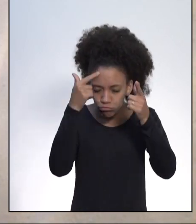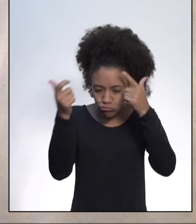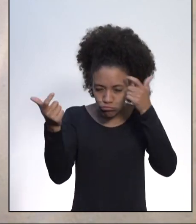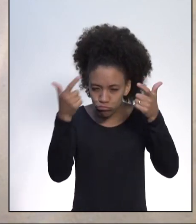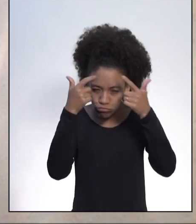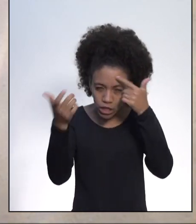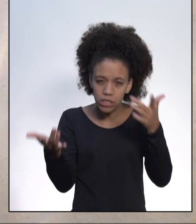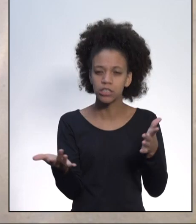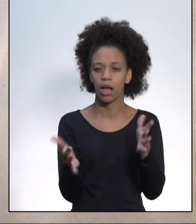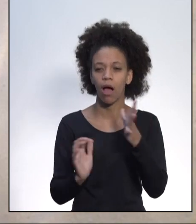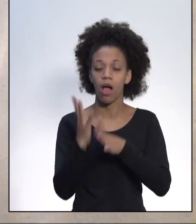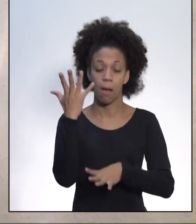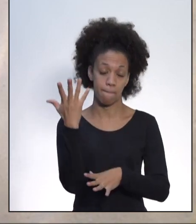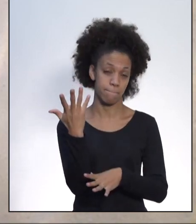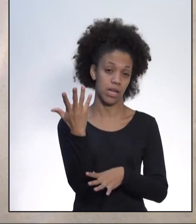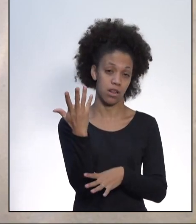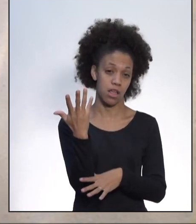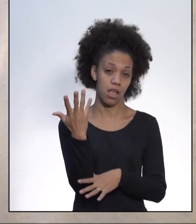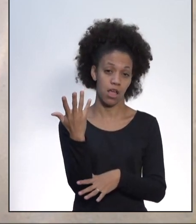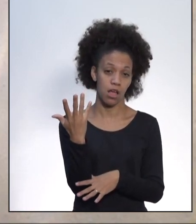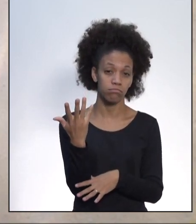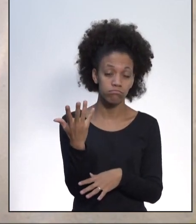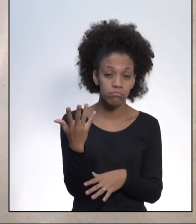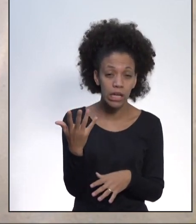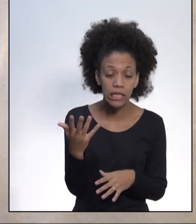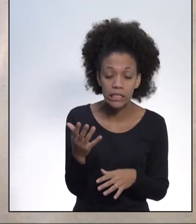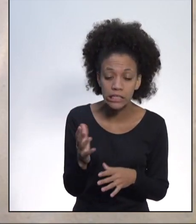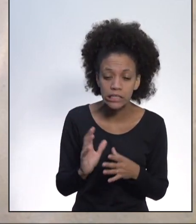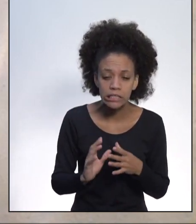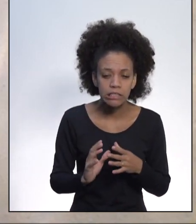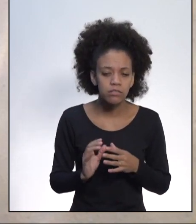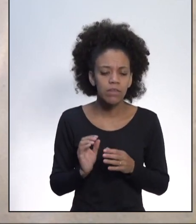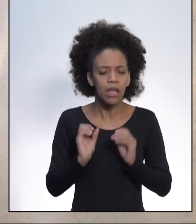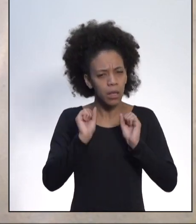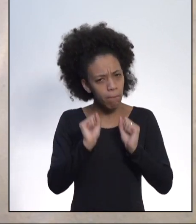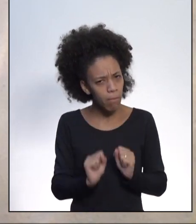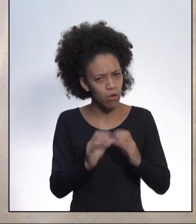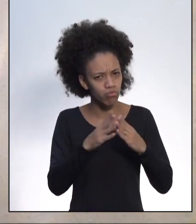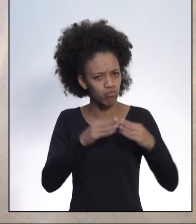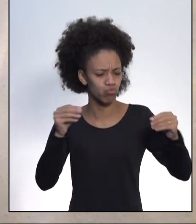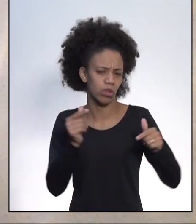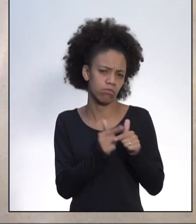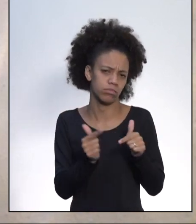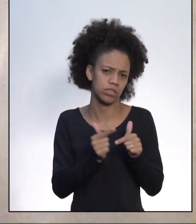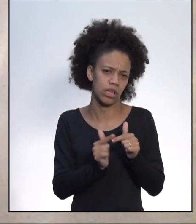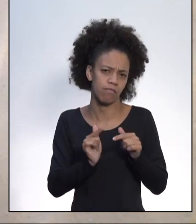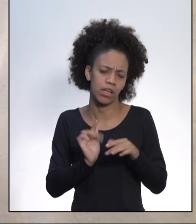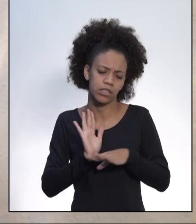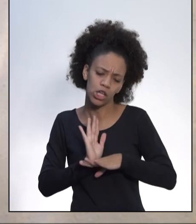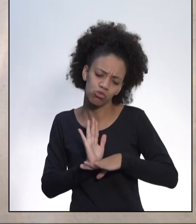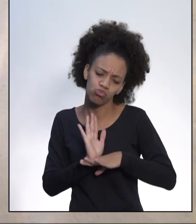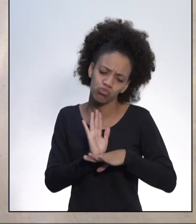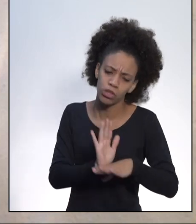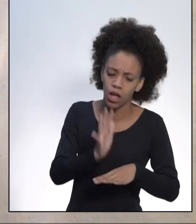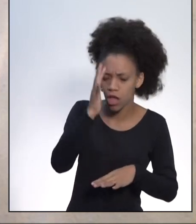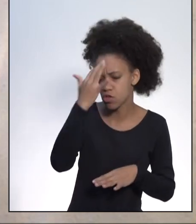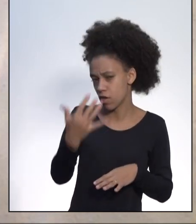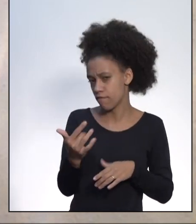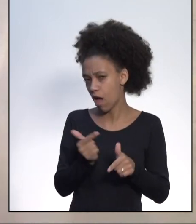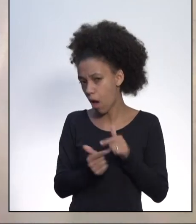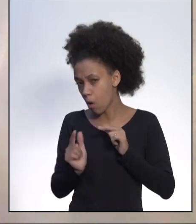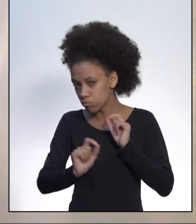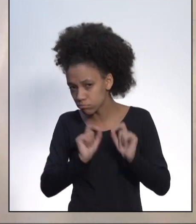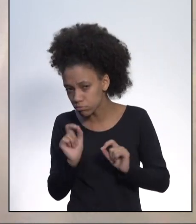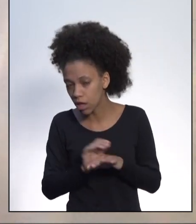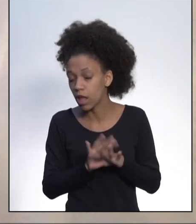gente criar situações que possam levar a gente a resolver algum problema ou alguma